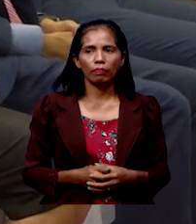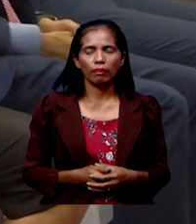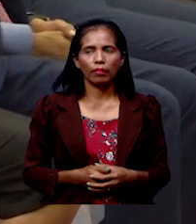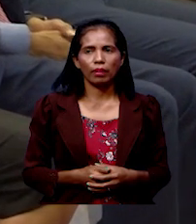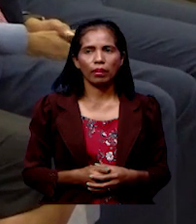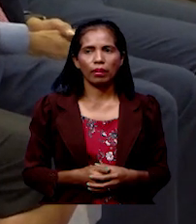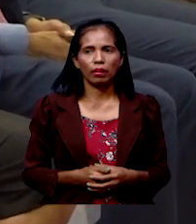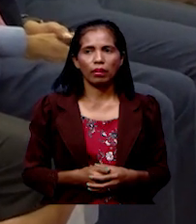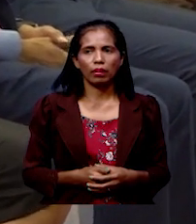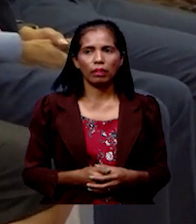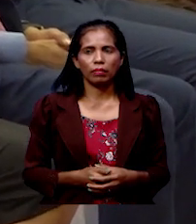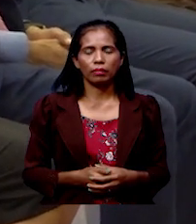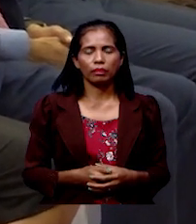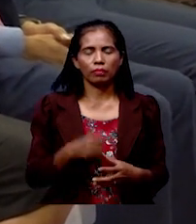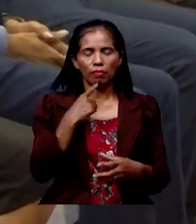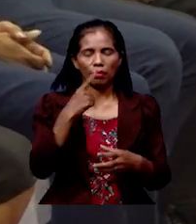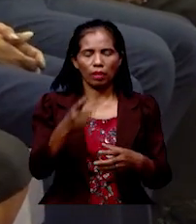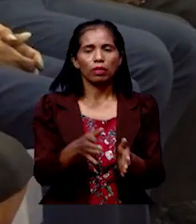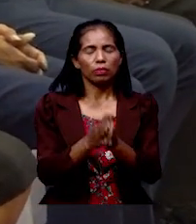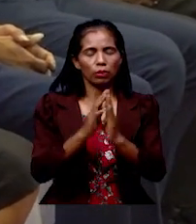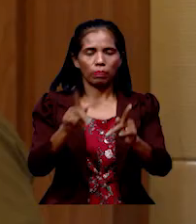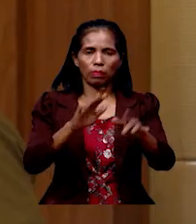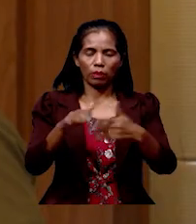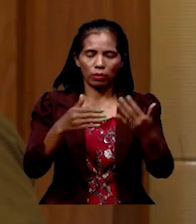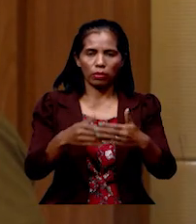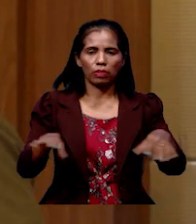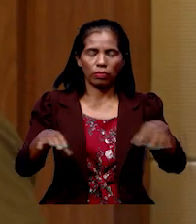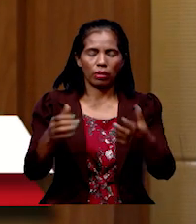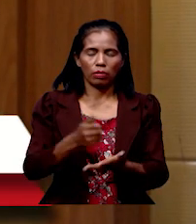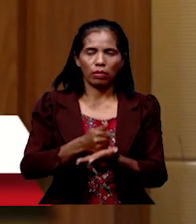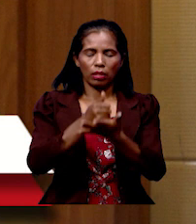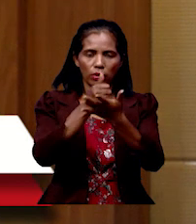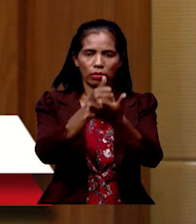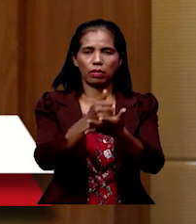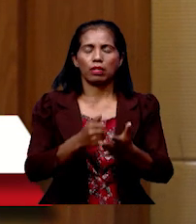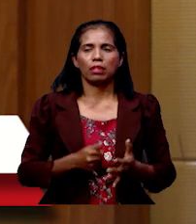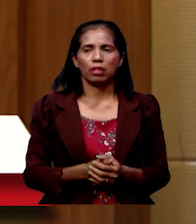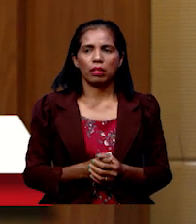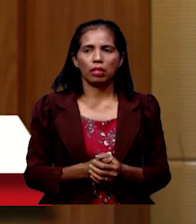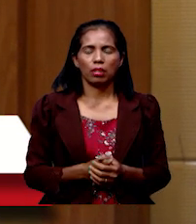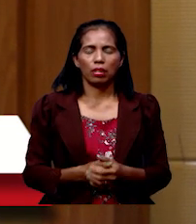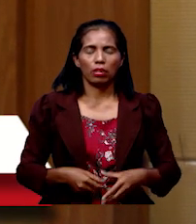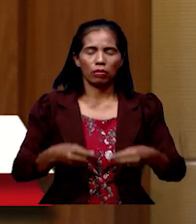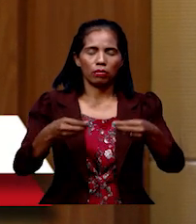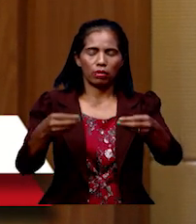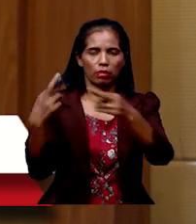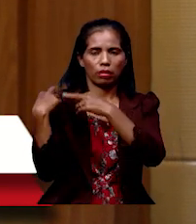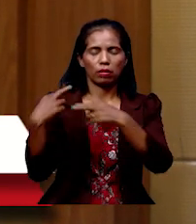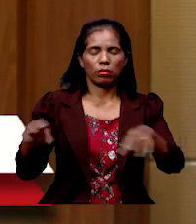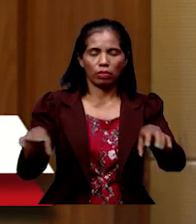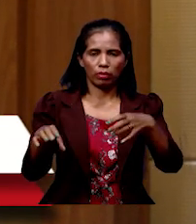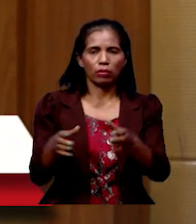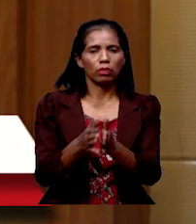no último ano do seu mandato e quero acreditar que cada dos empossados hoje saberá dar continuidade ao que